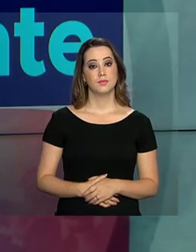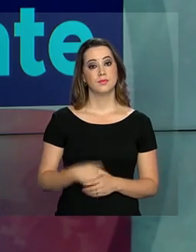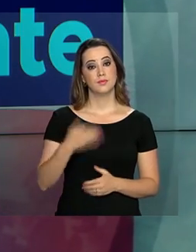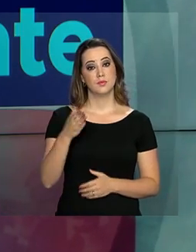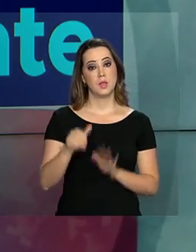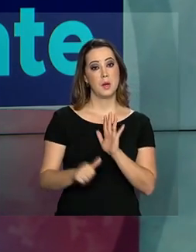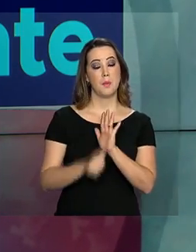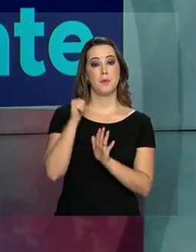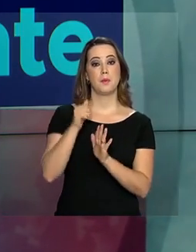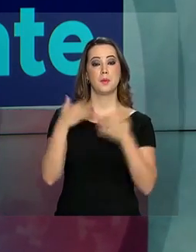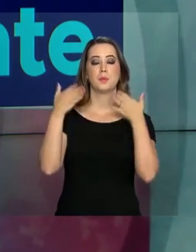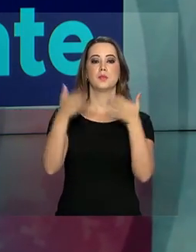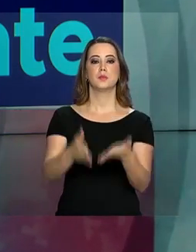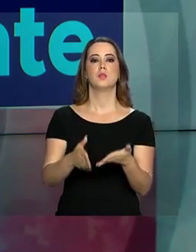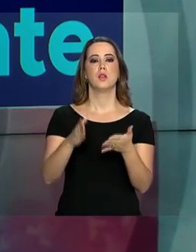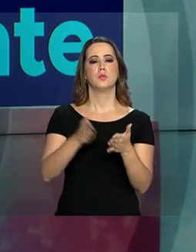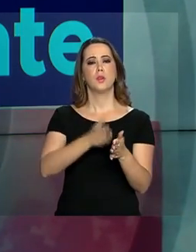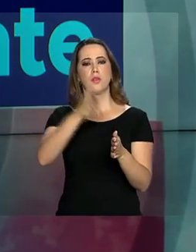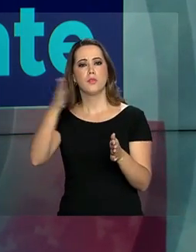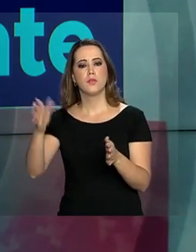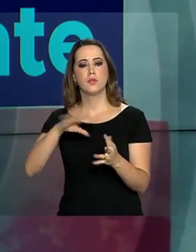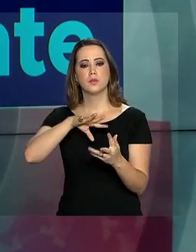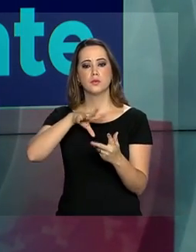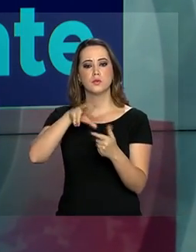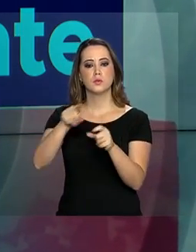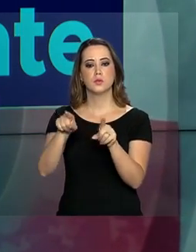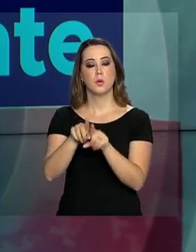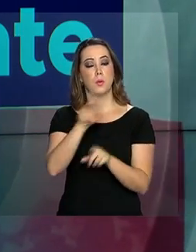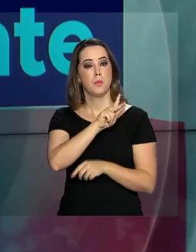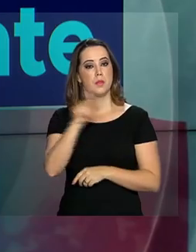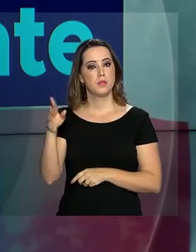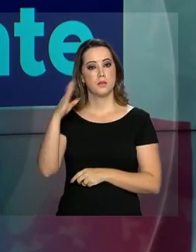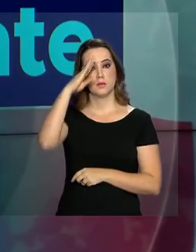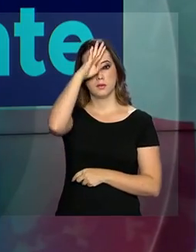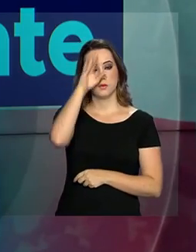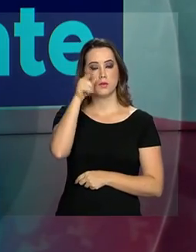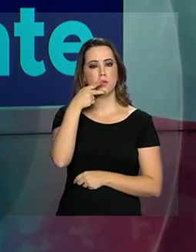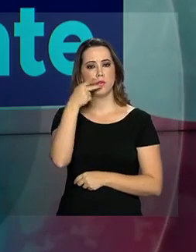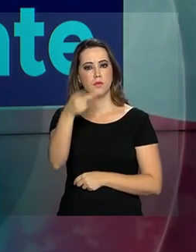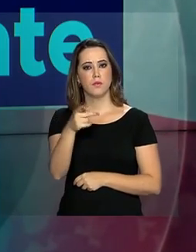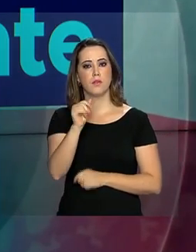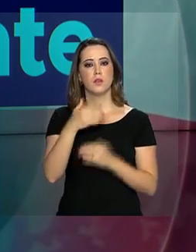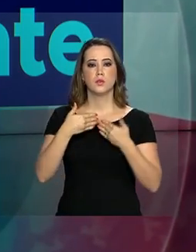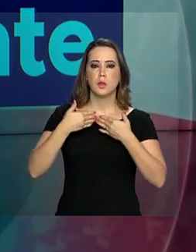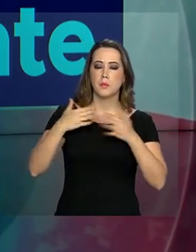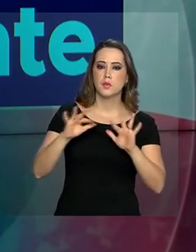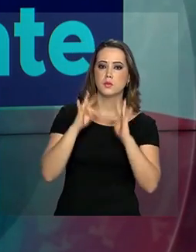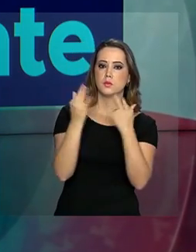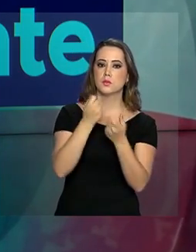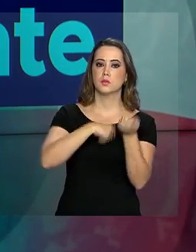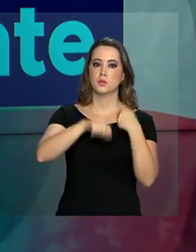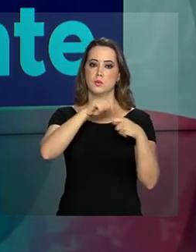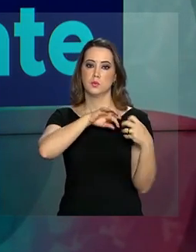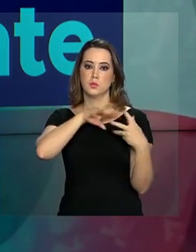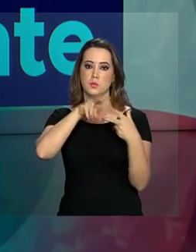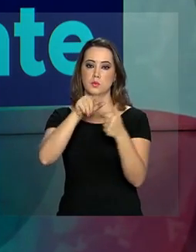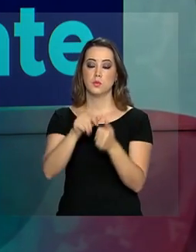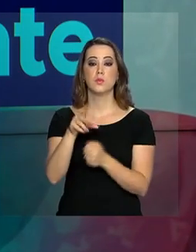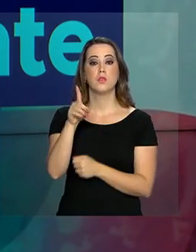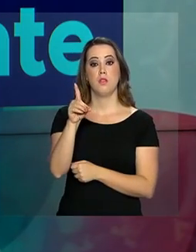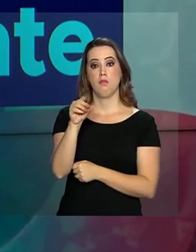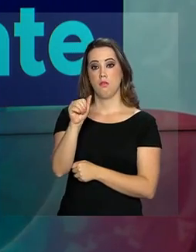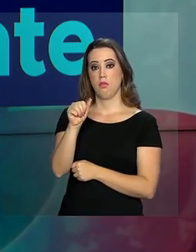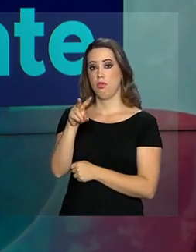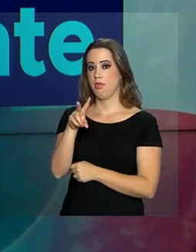Na sua primeira participação em eventos internacionais, o presidente Jair Bolsonaro discursou na abertura do Fórum Econômico Mundial